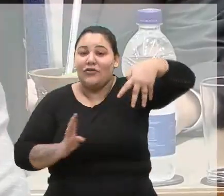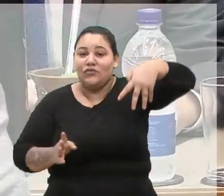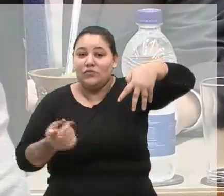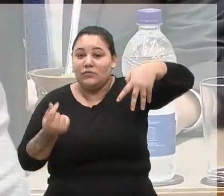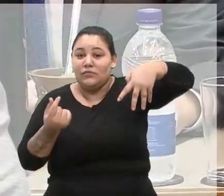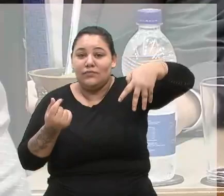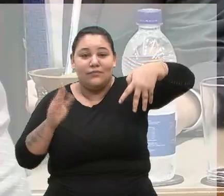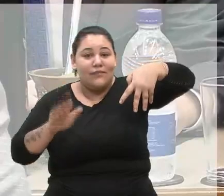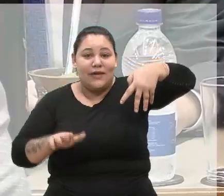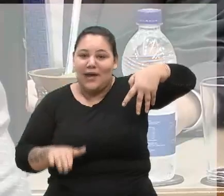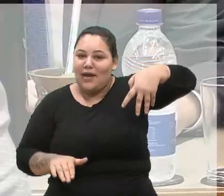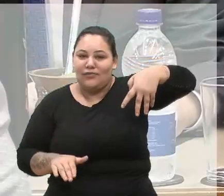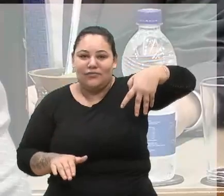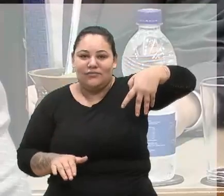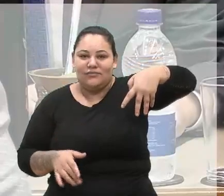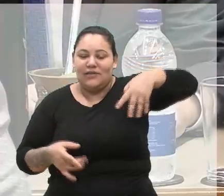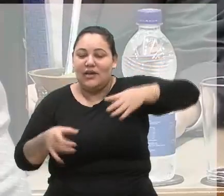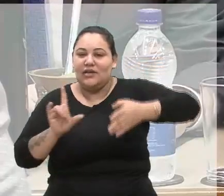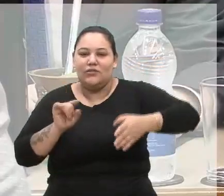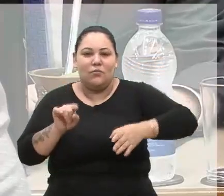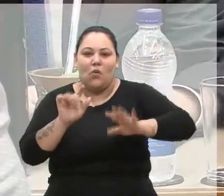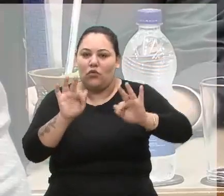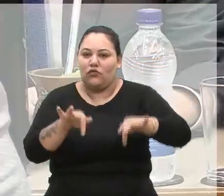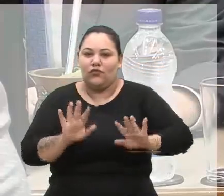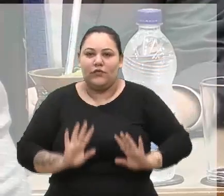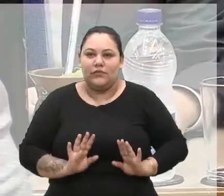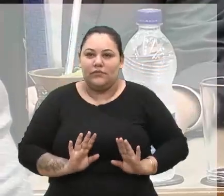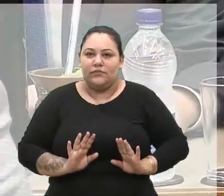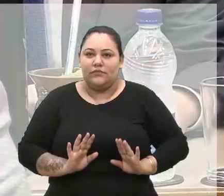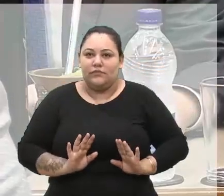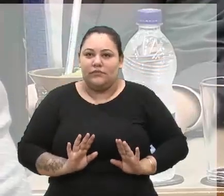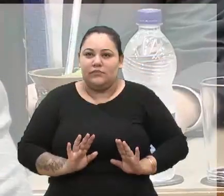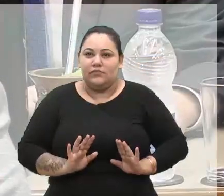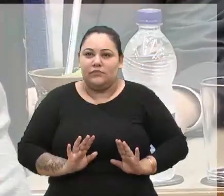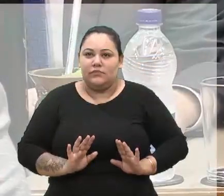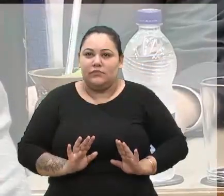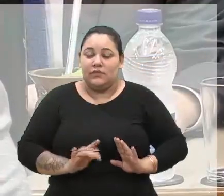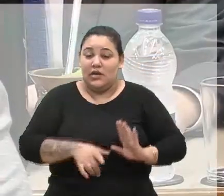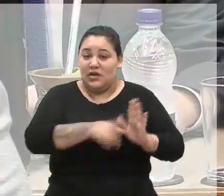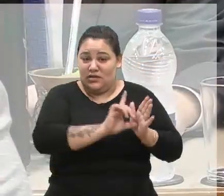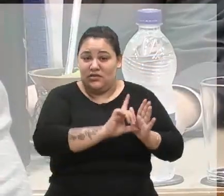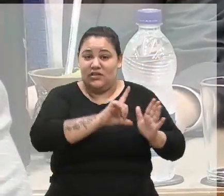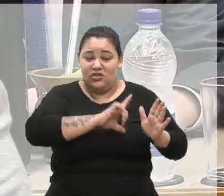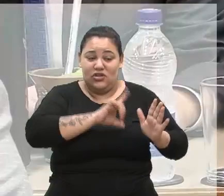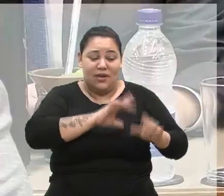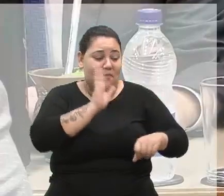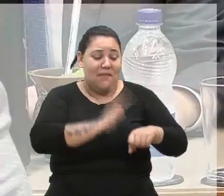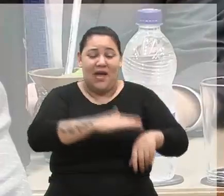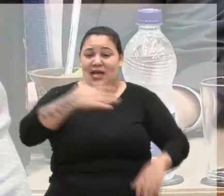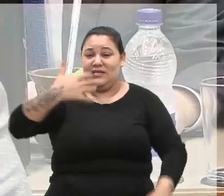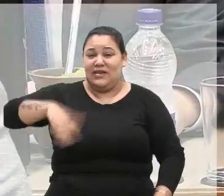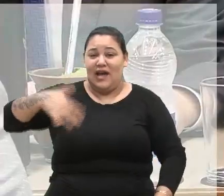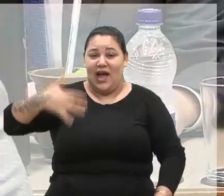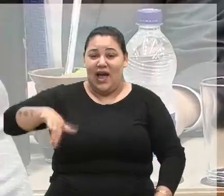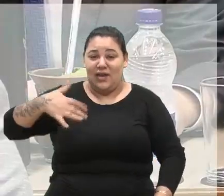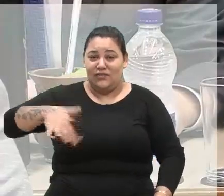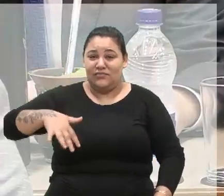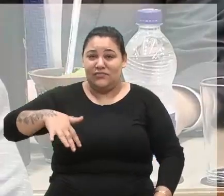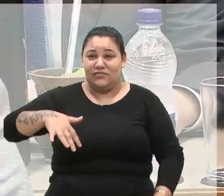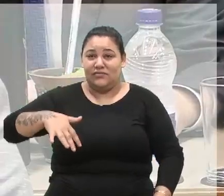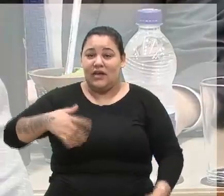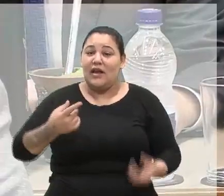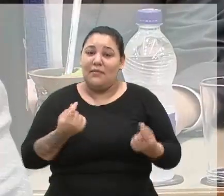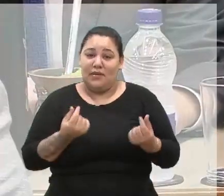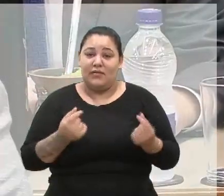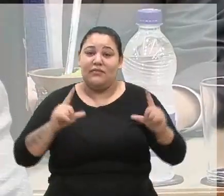Ponto. Ponto. Só isso. Antes que tinha um custo bem mais elevado, o pedágio era mais barato.